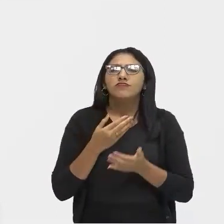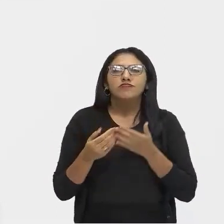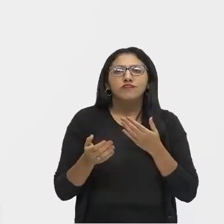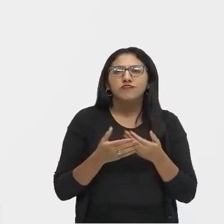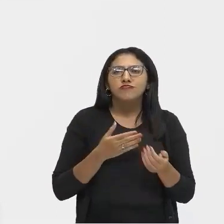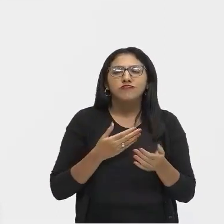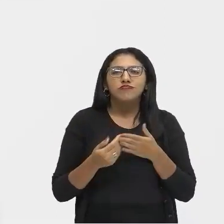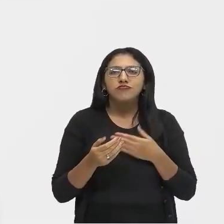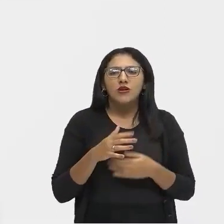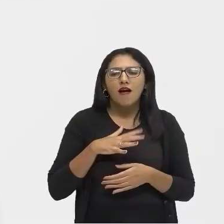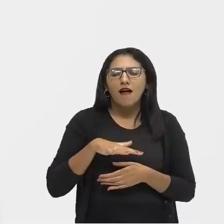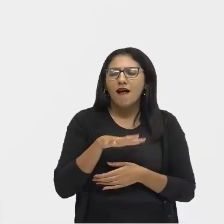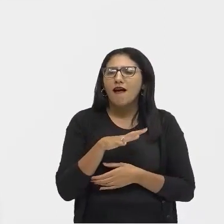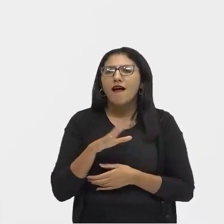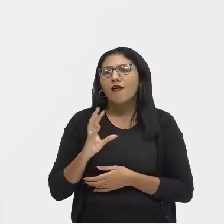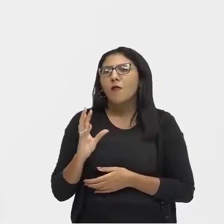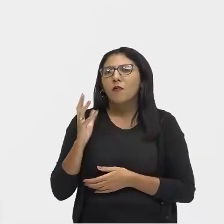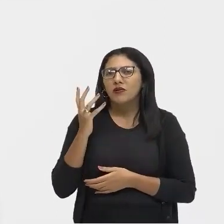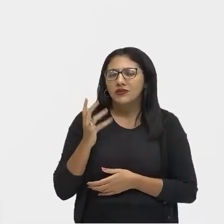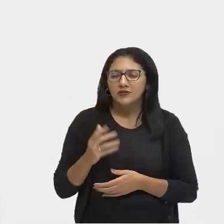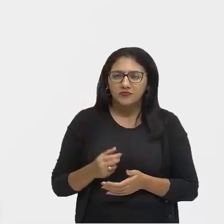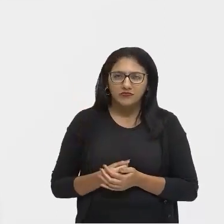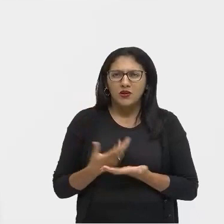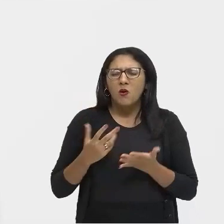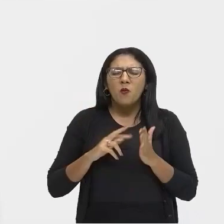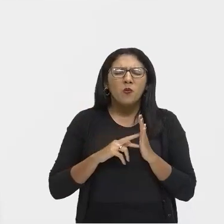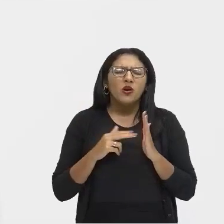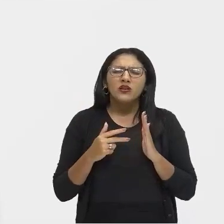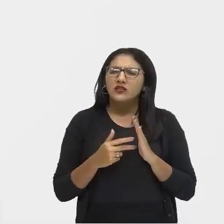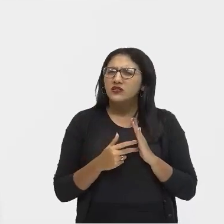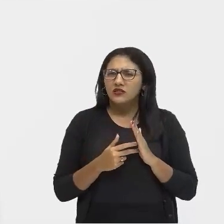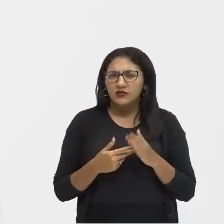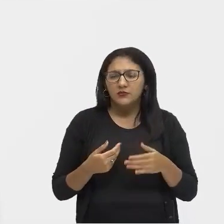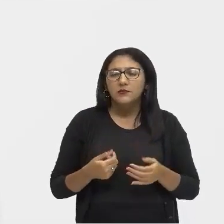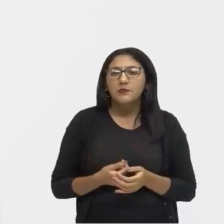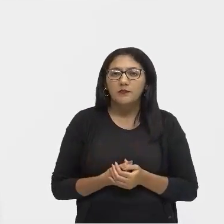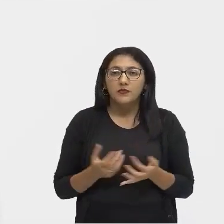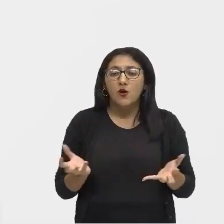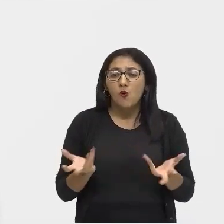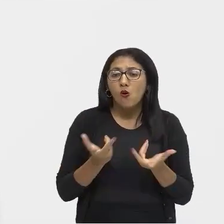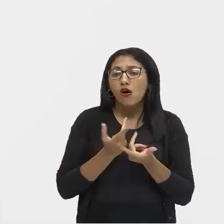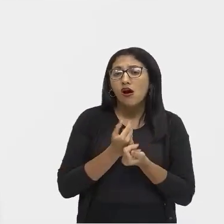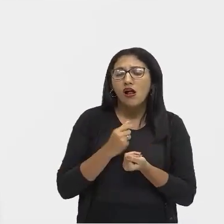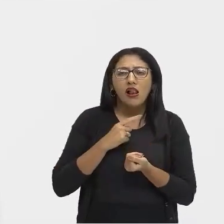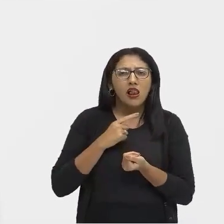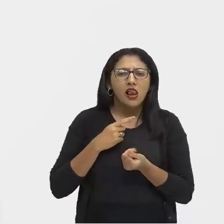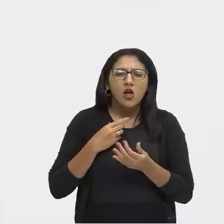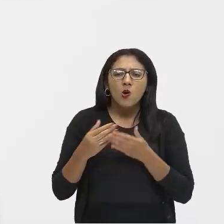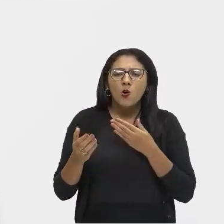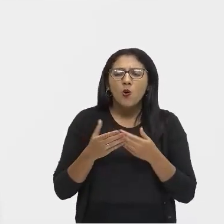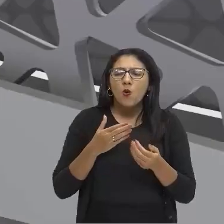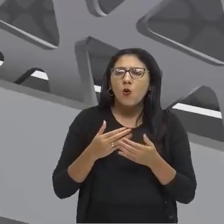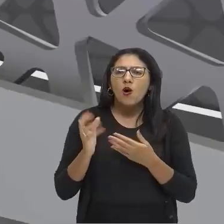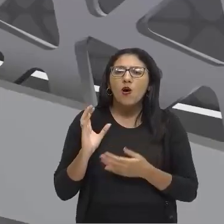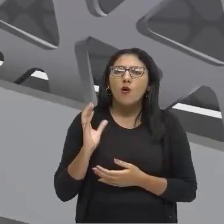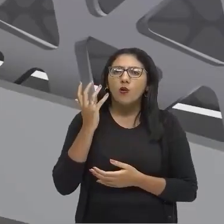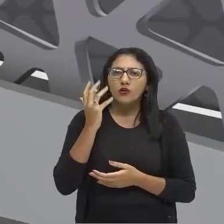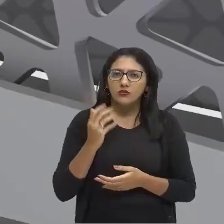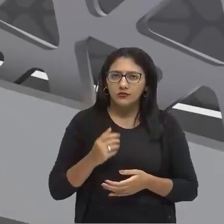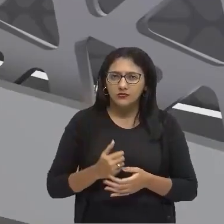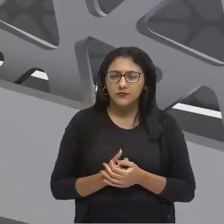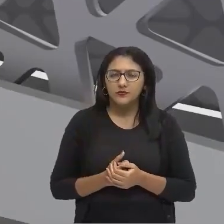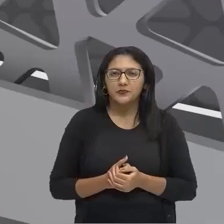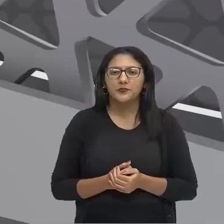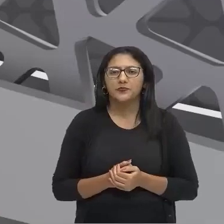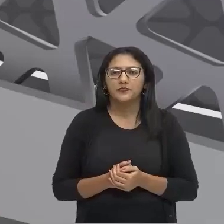qualquer acontecimento. E o que isso quer falar? Qualidade que se destaca em qualquer acontecimento.